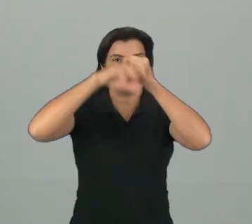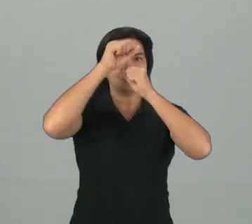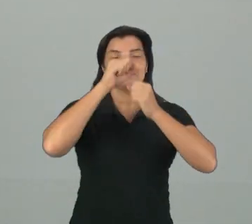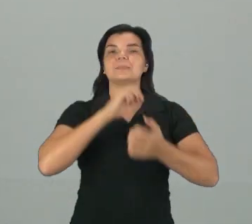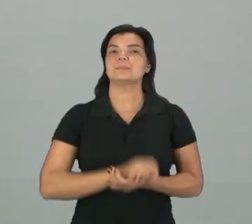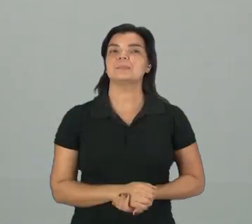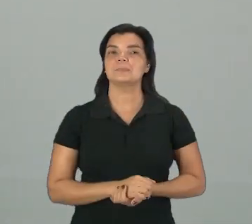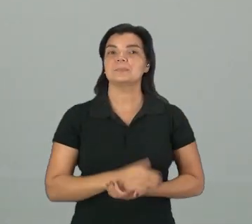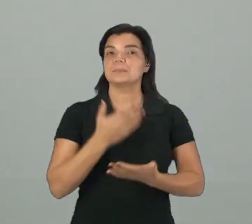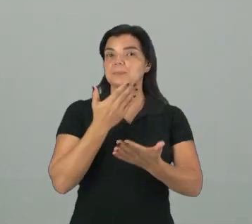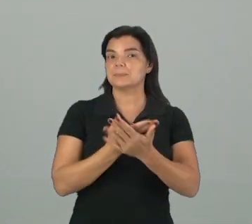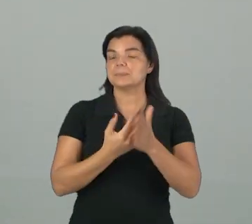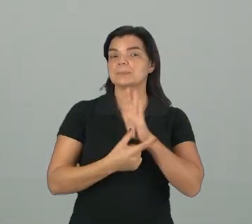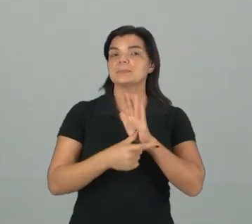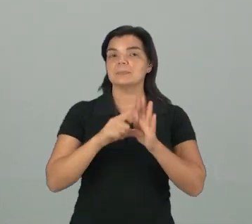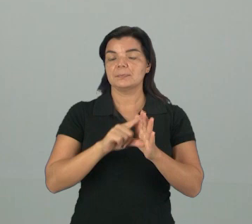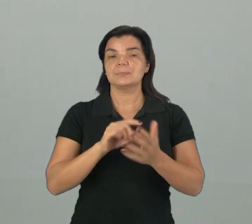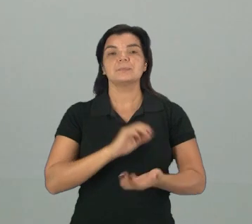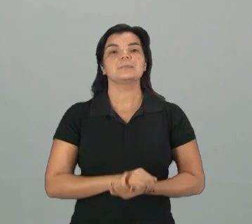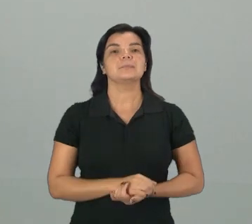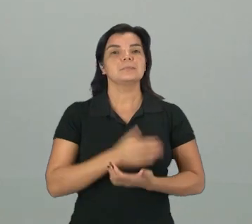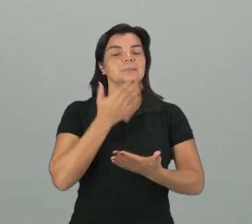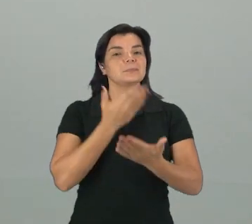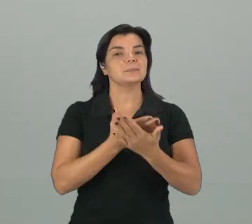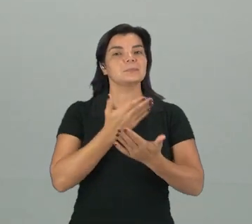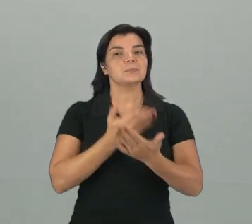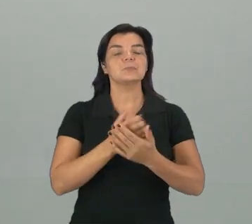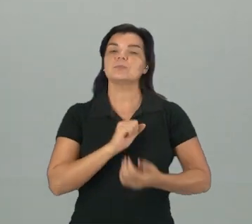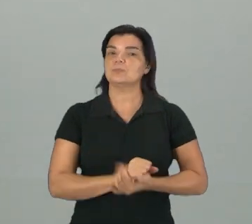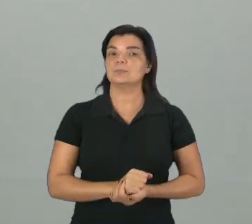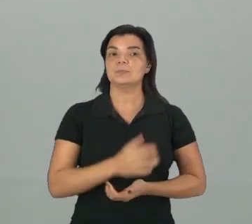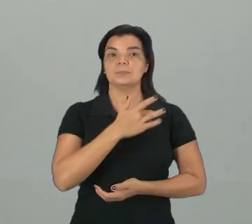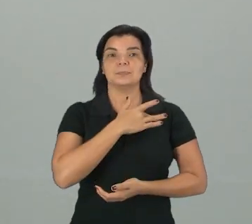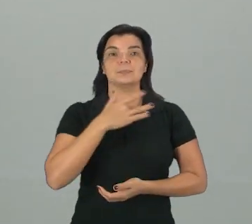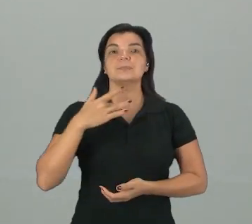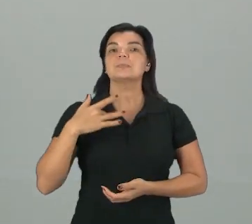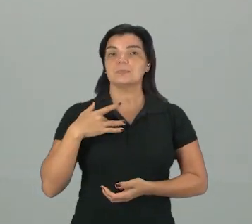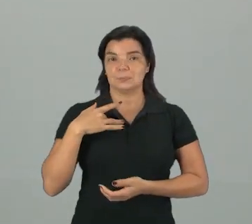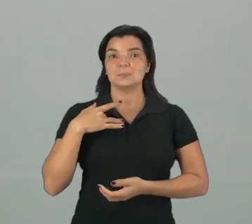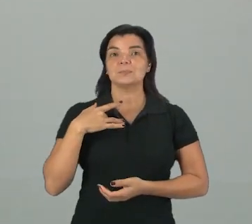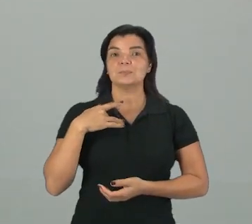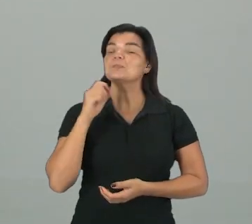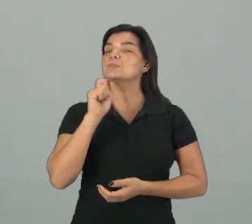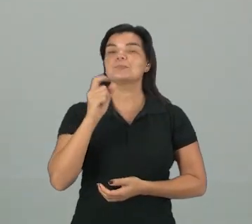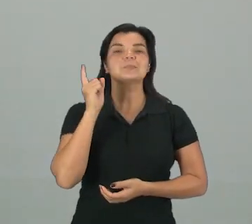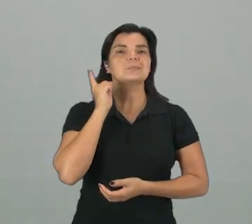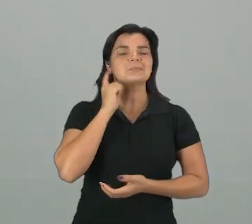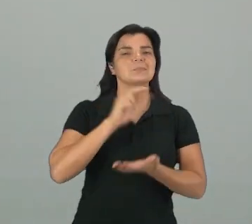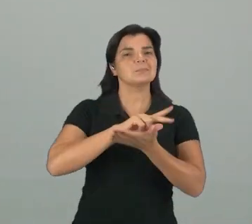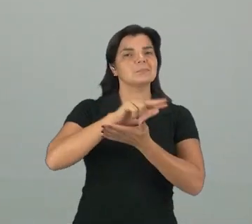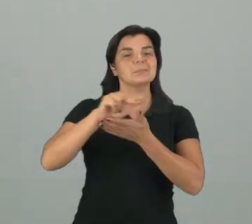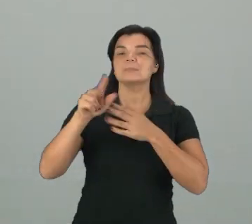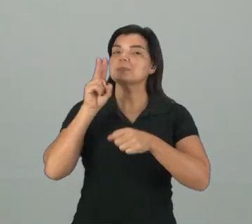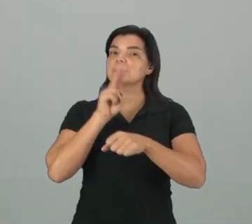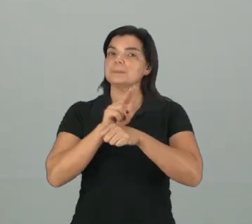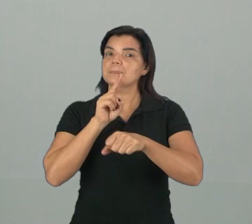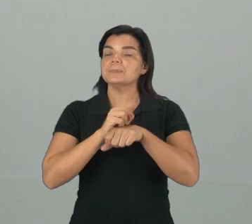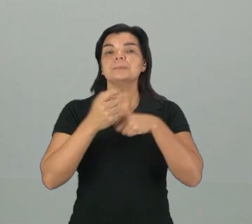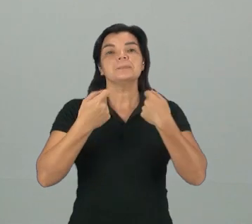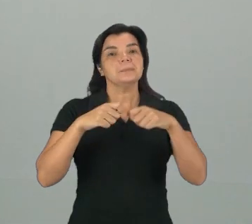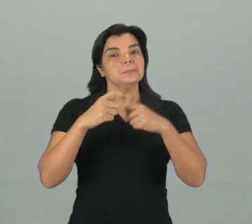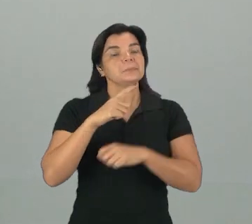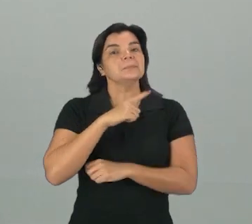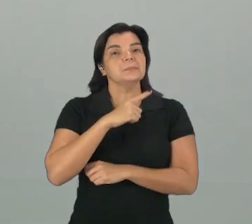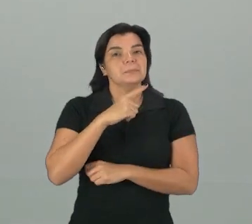aprendizado. Em aulas anteriores, estávamos estudando sobre a nossa saúde auditiva e vários cuidados que nós devemos